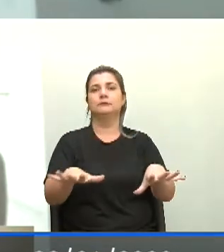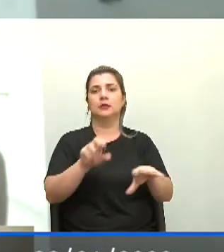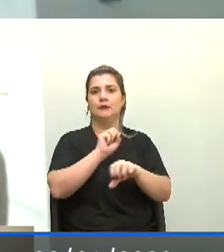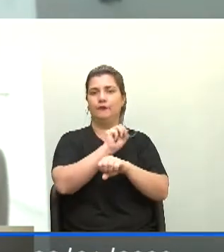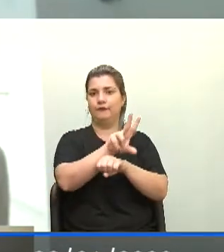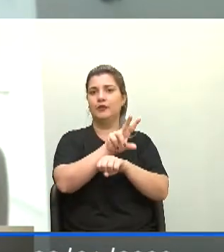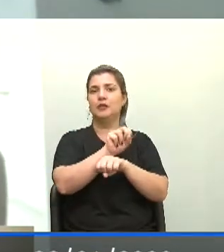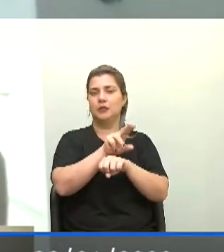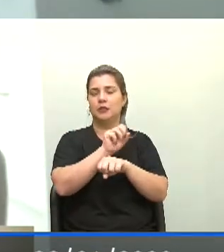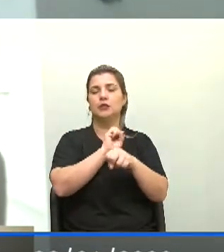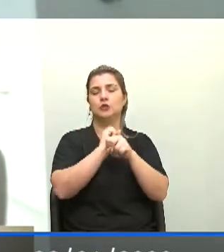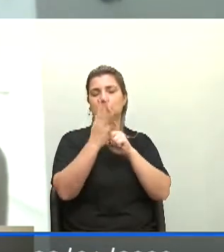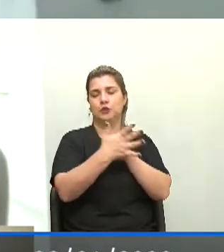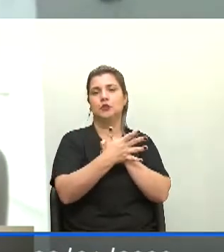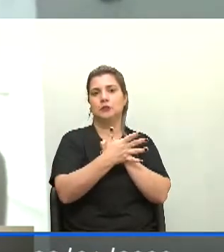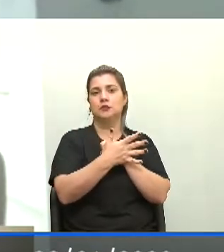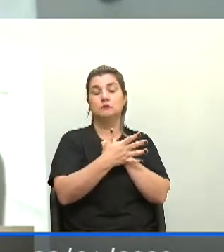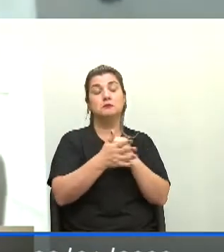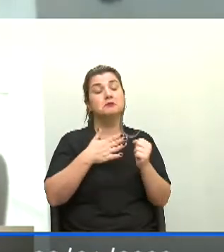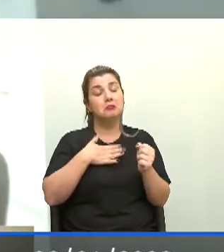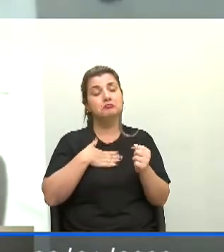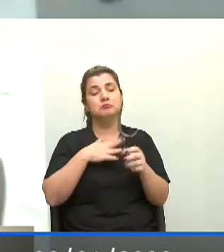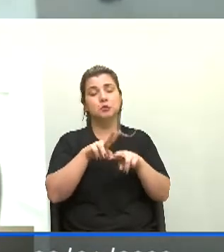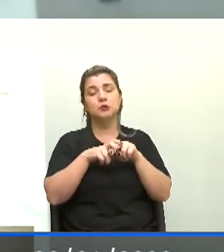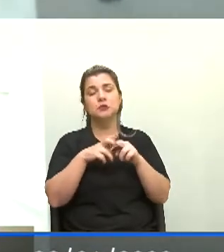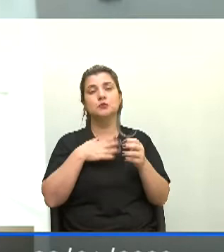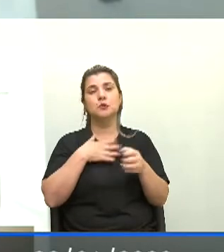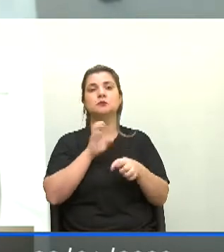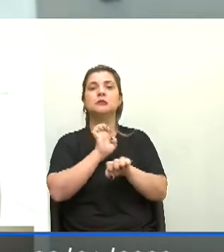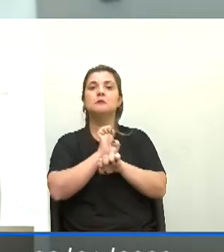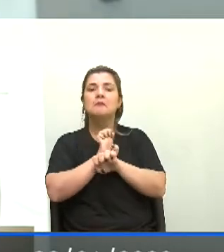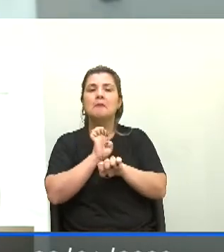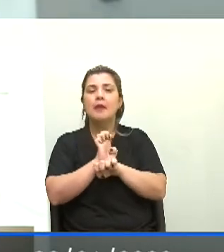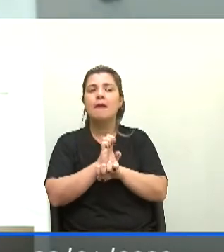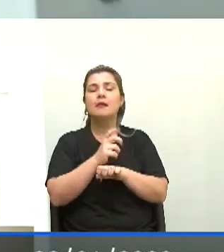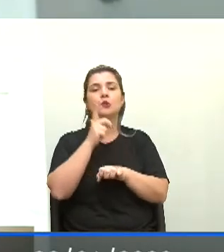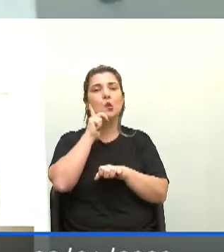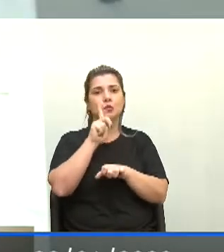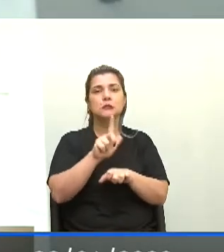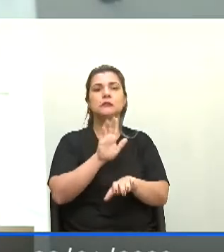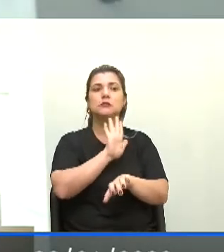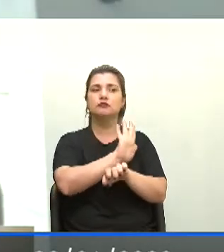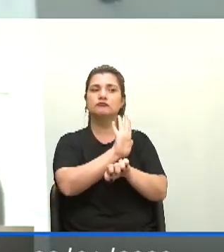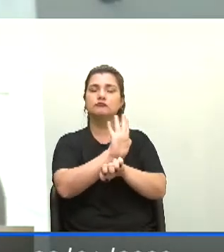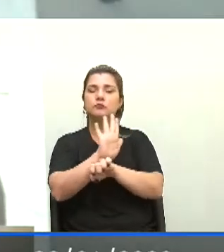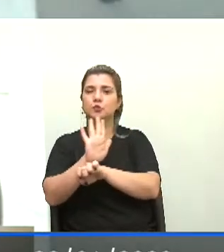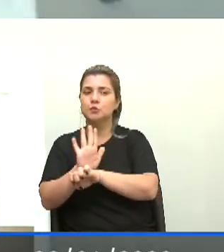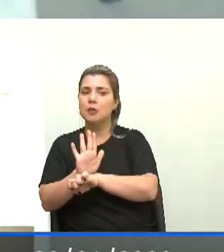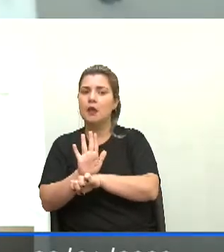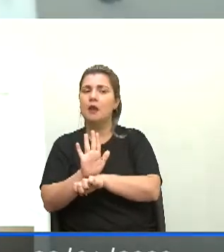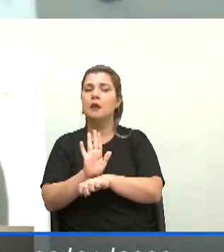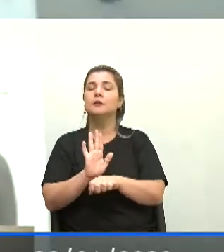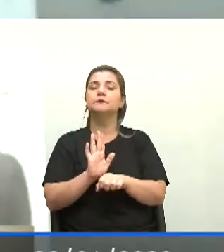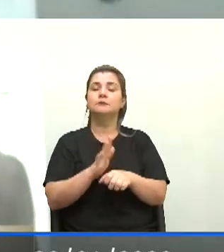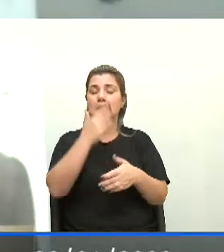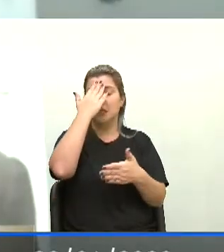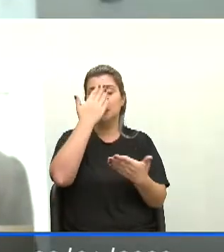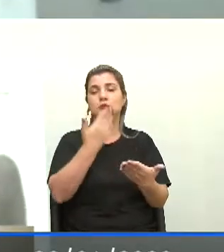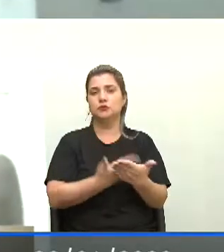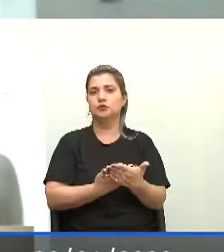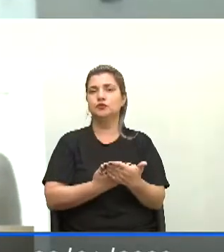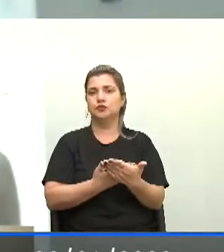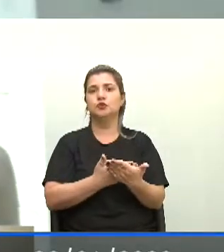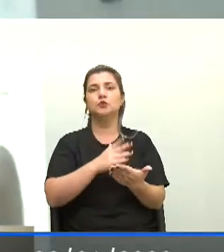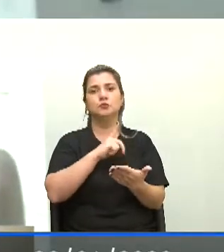Então, espero poder contribuir aí alguma... Eu estou dando uma olhada nesse decreto. Acredito que tem